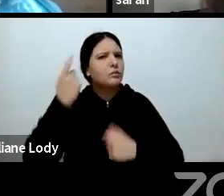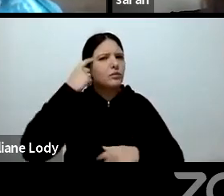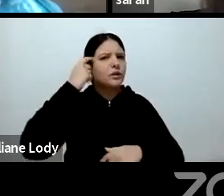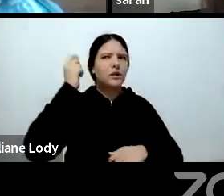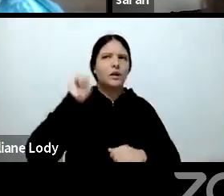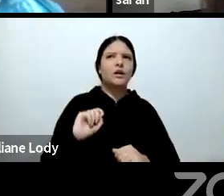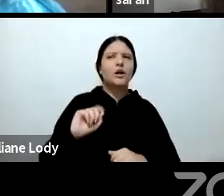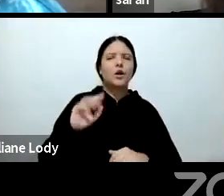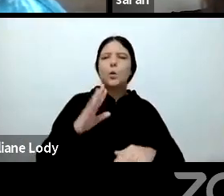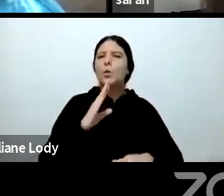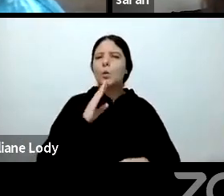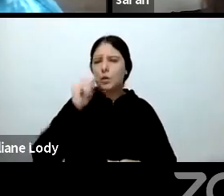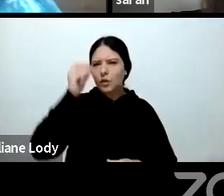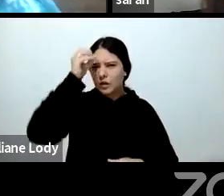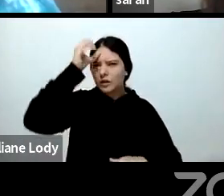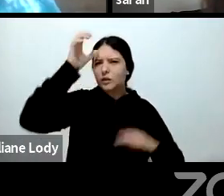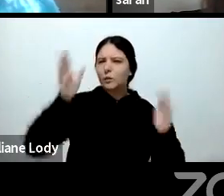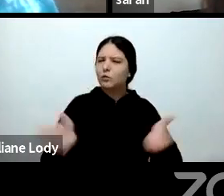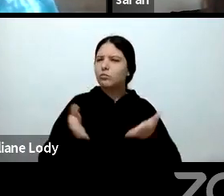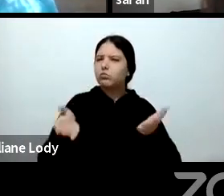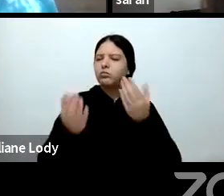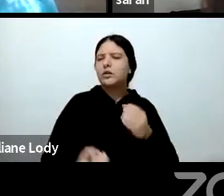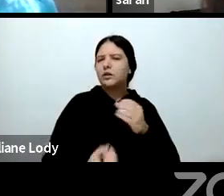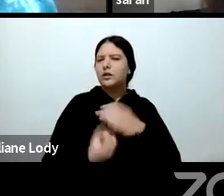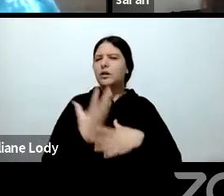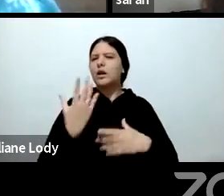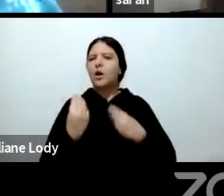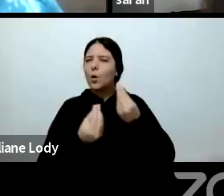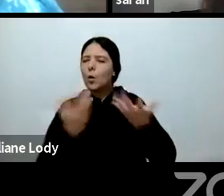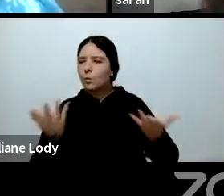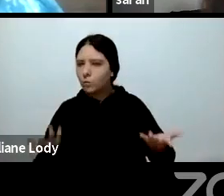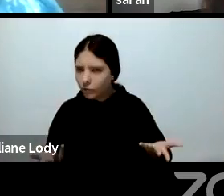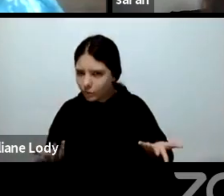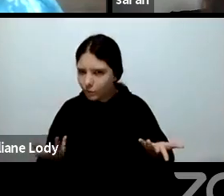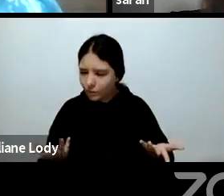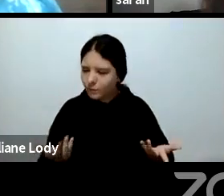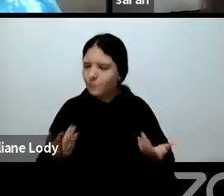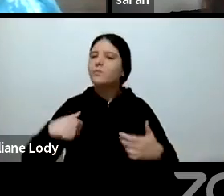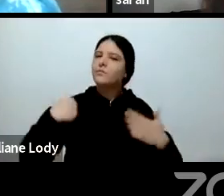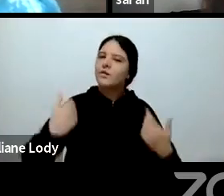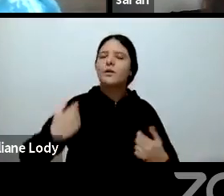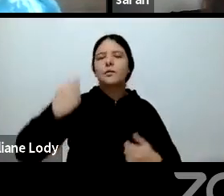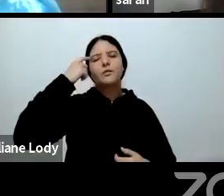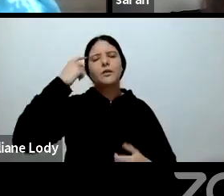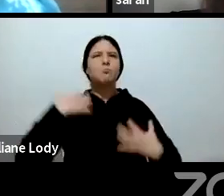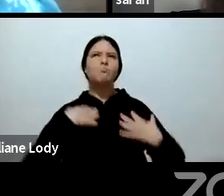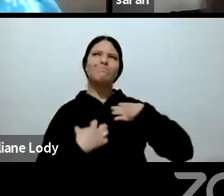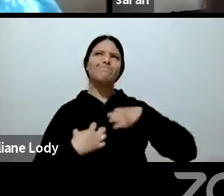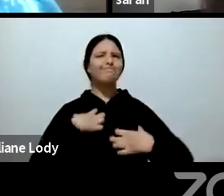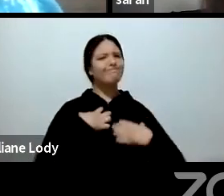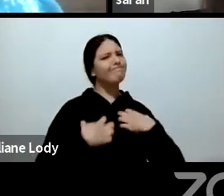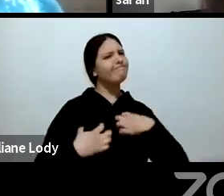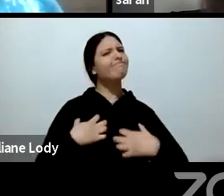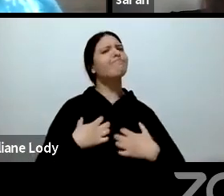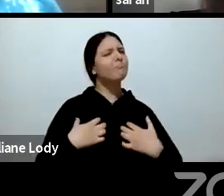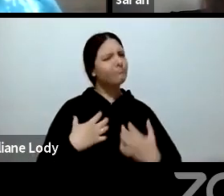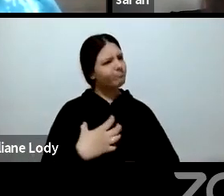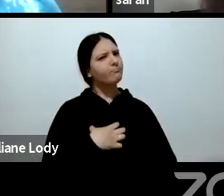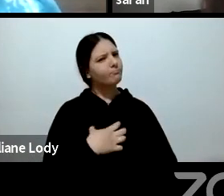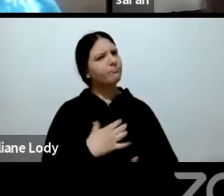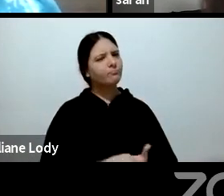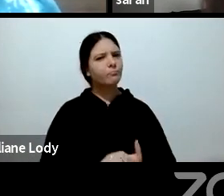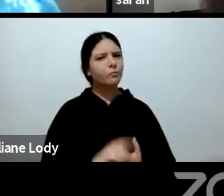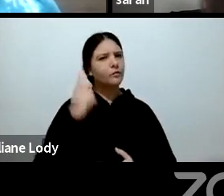de conhecimento, né? Como é que a gente pode olhar para isso? E aí a gente sentiu esse incômodo, sobretudo, com essa ideia